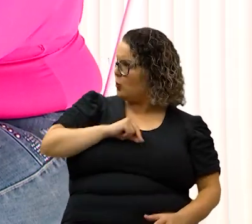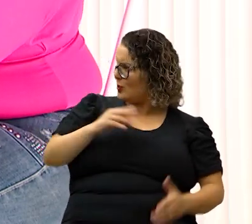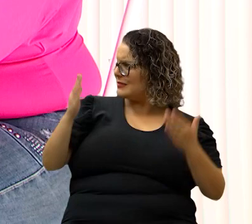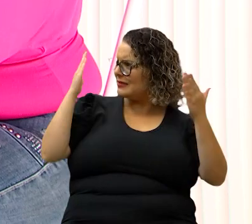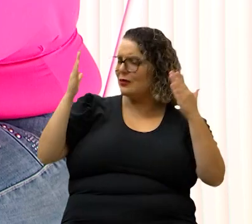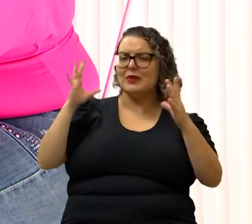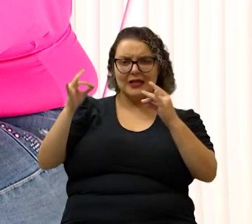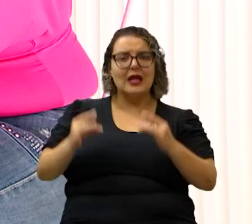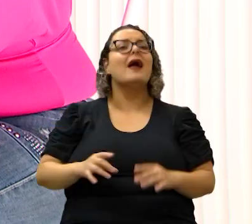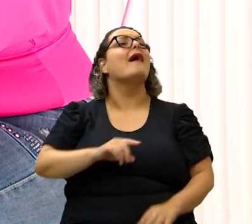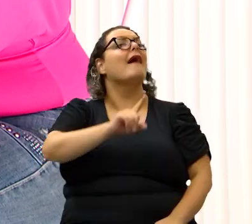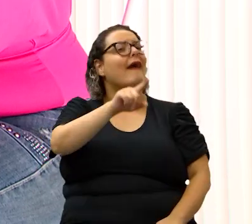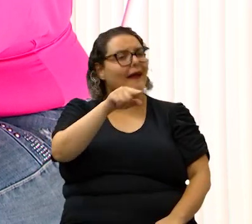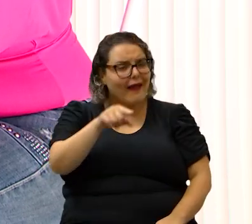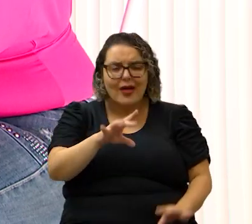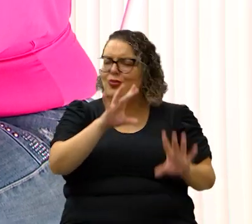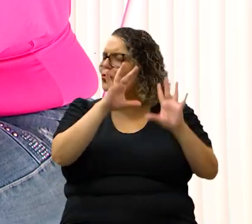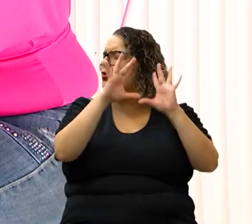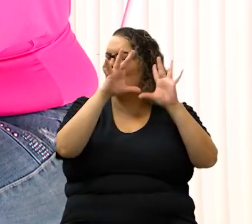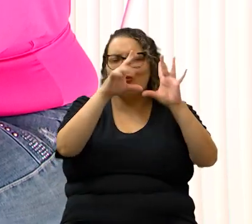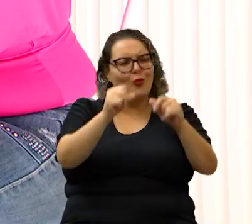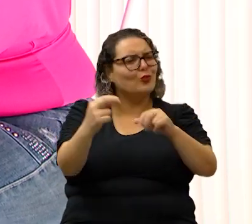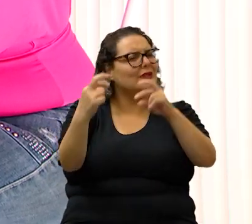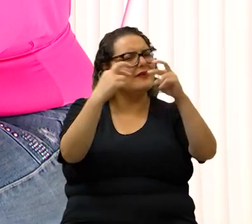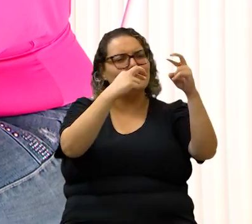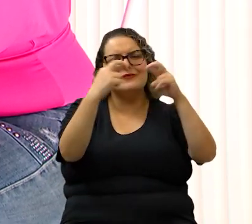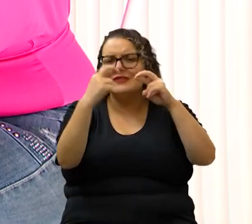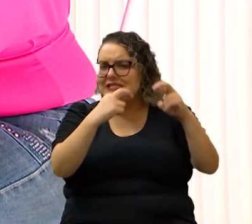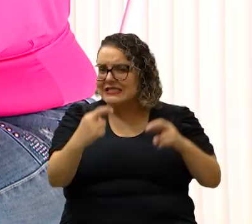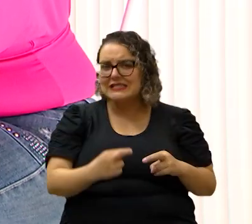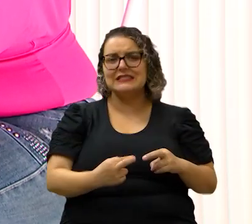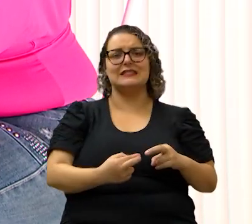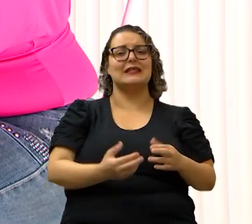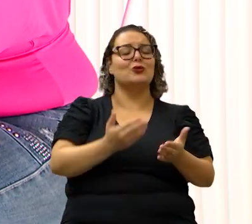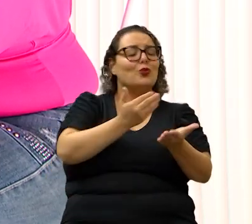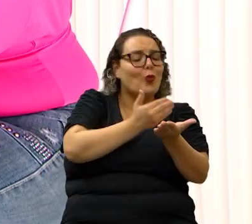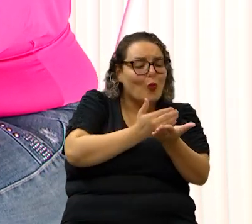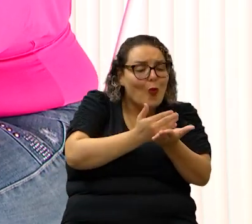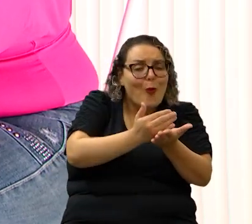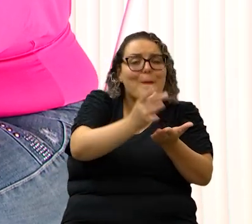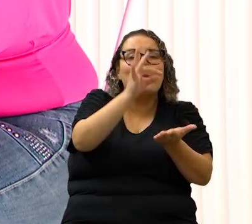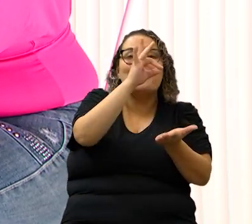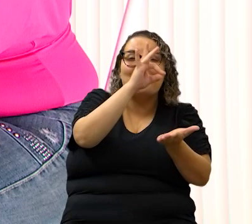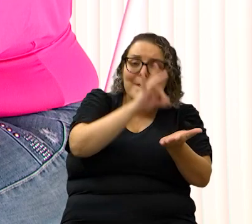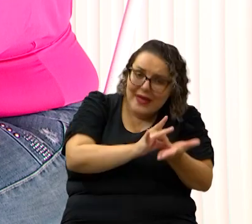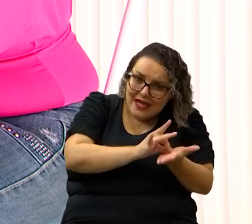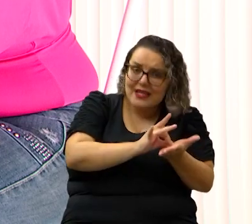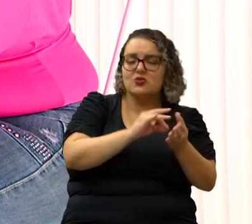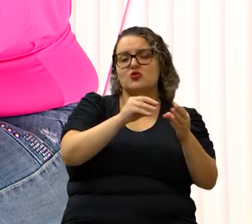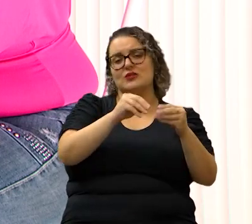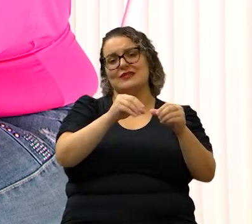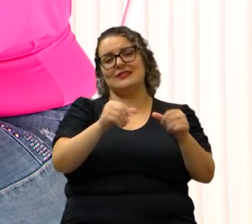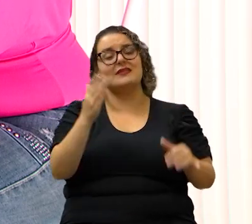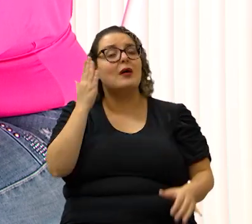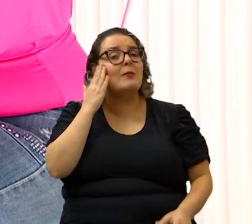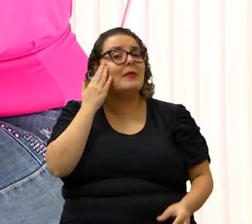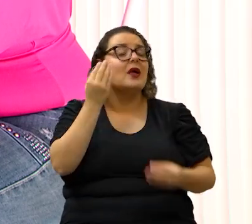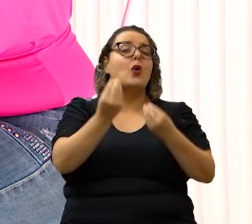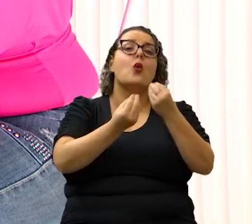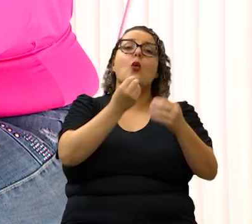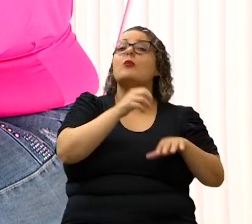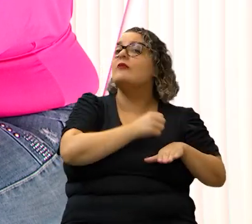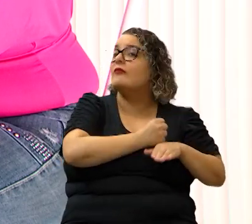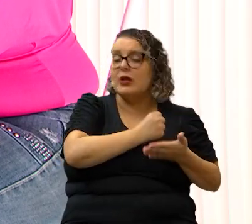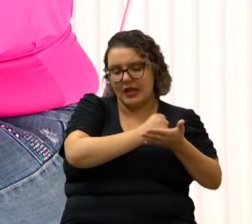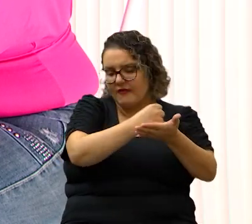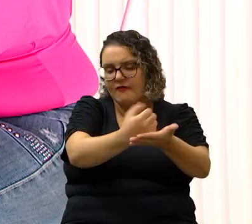dia traço de glúten. Então tem que fazer todo um levantamento lá da origem, dos selos de origem das farinhas, saber